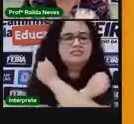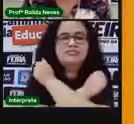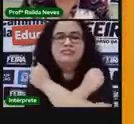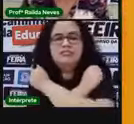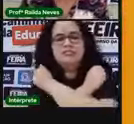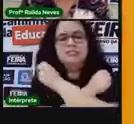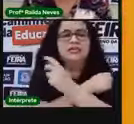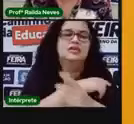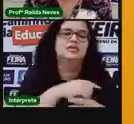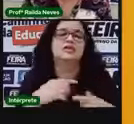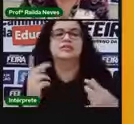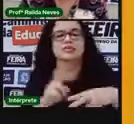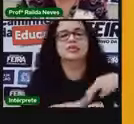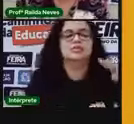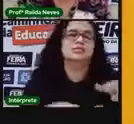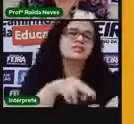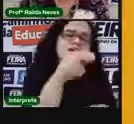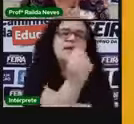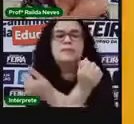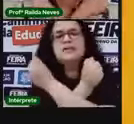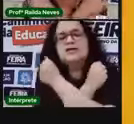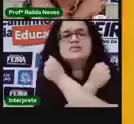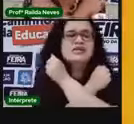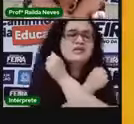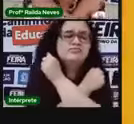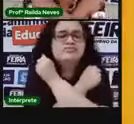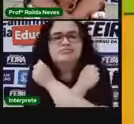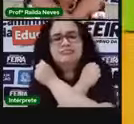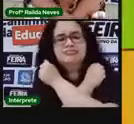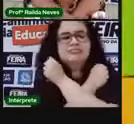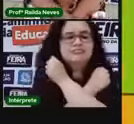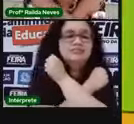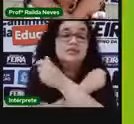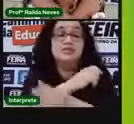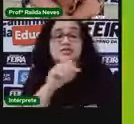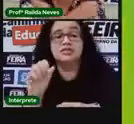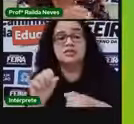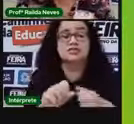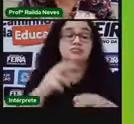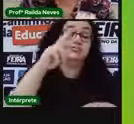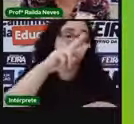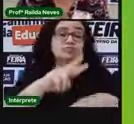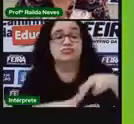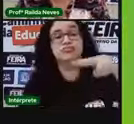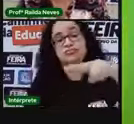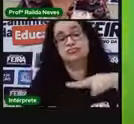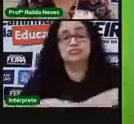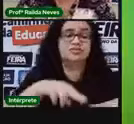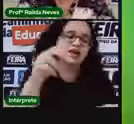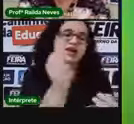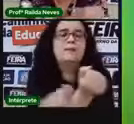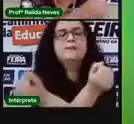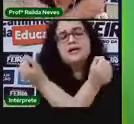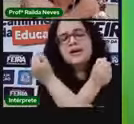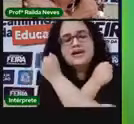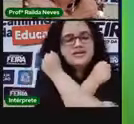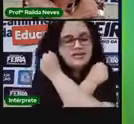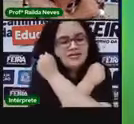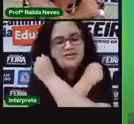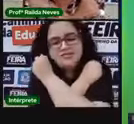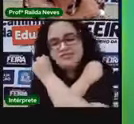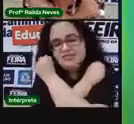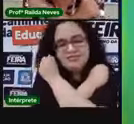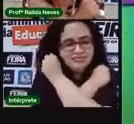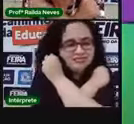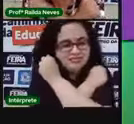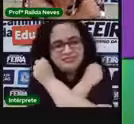abraçar. Fiz esse forró pra gente se abraçar. São João na rede é pra gente se